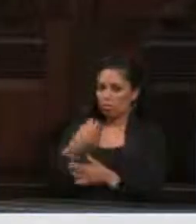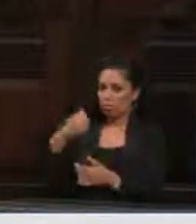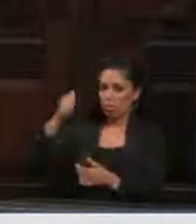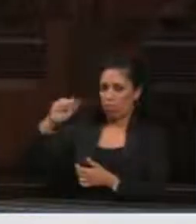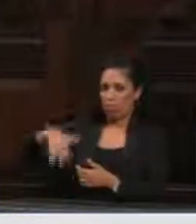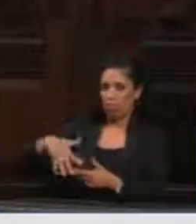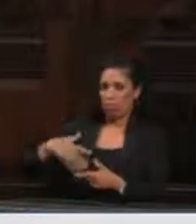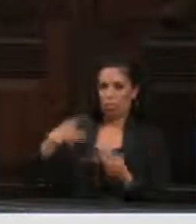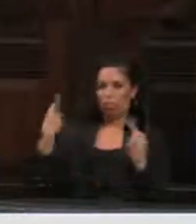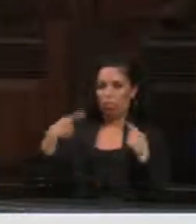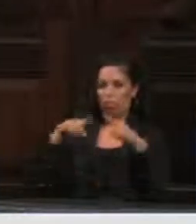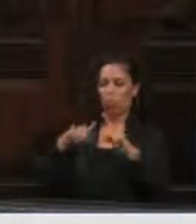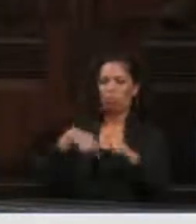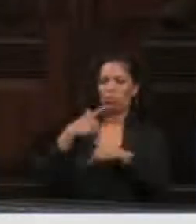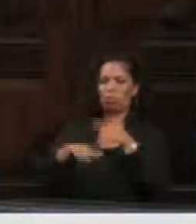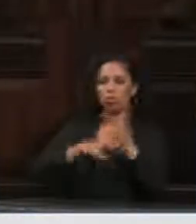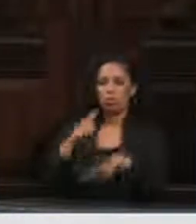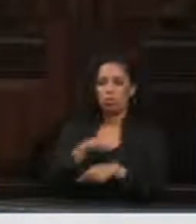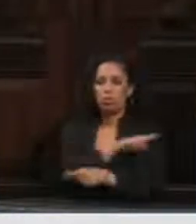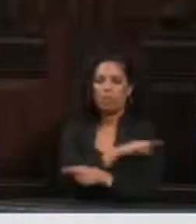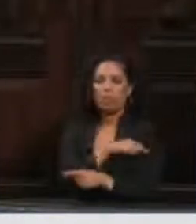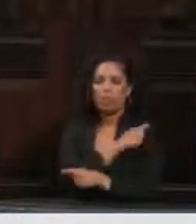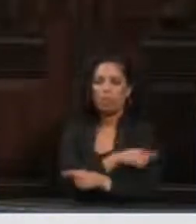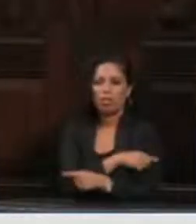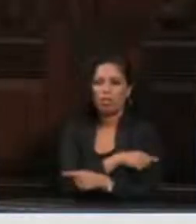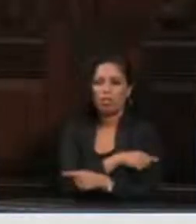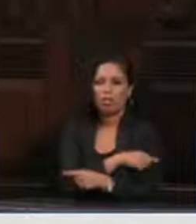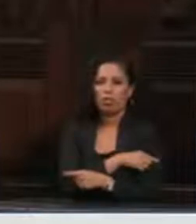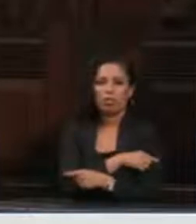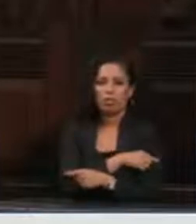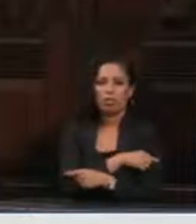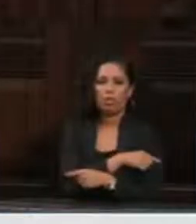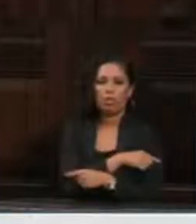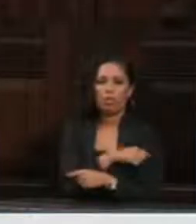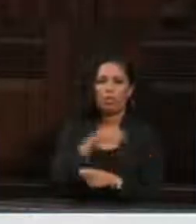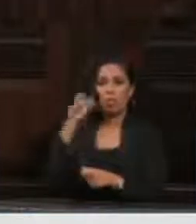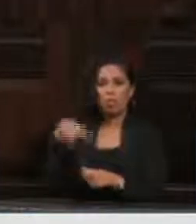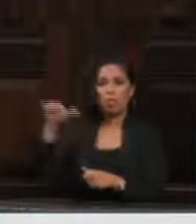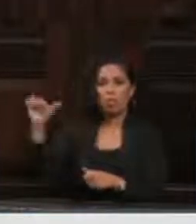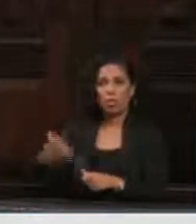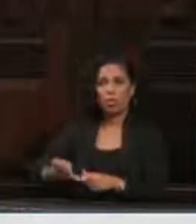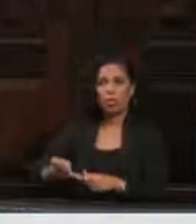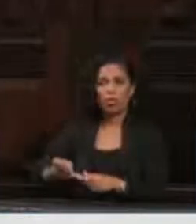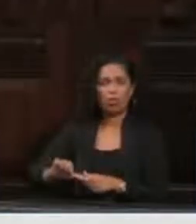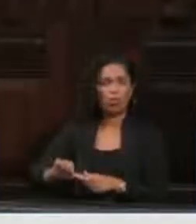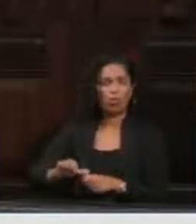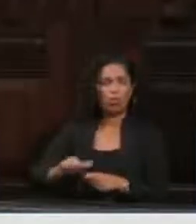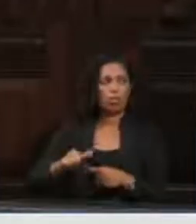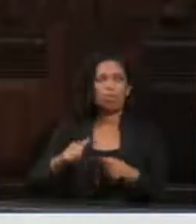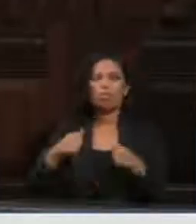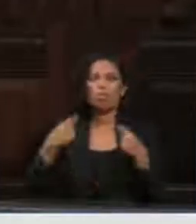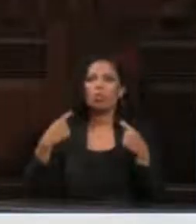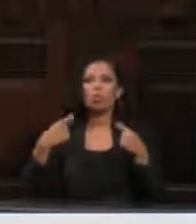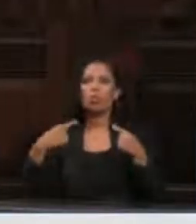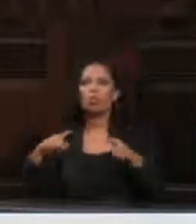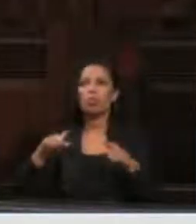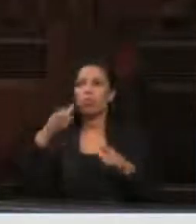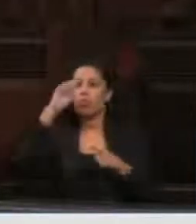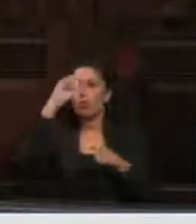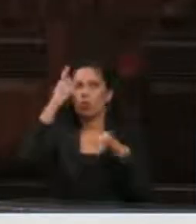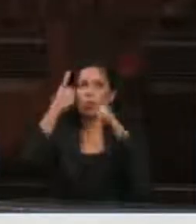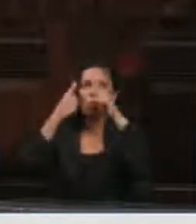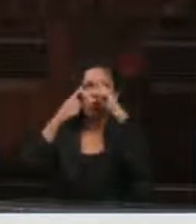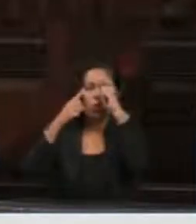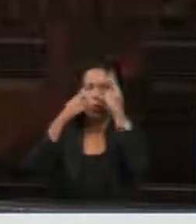ofendendo o trabalho da enfermeira, e o que é pior, colocando em dúvida para a